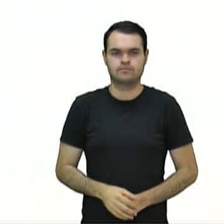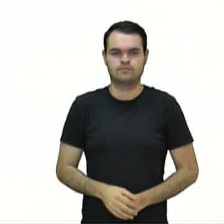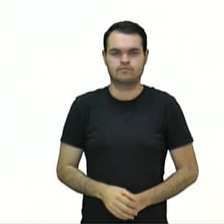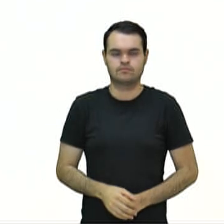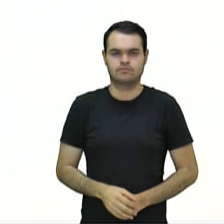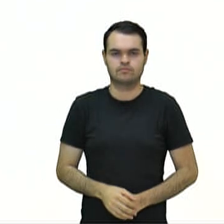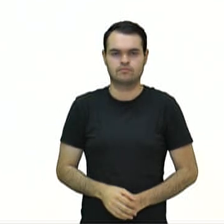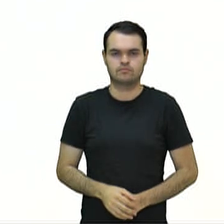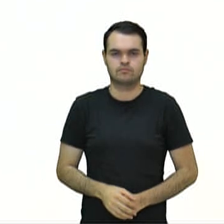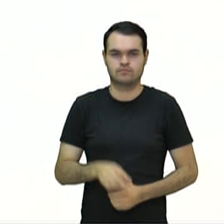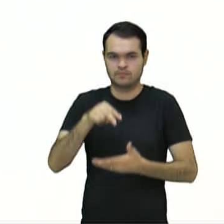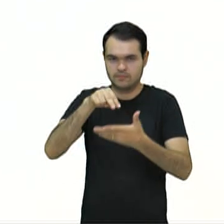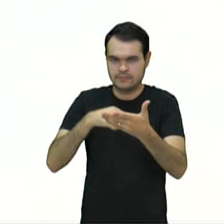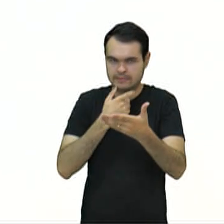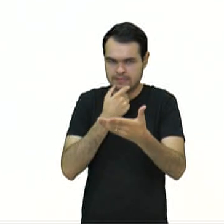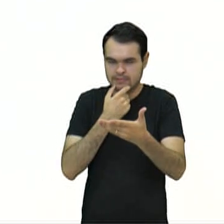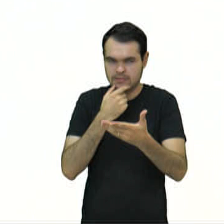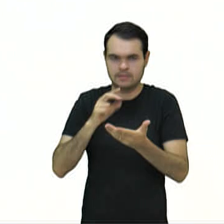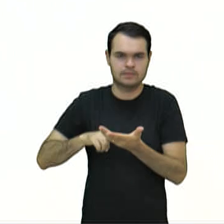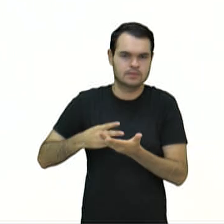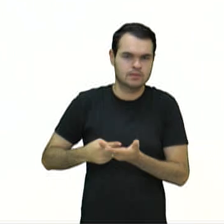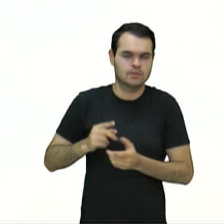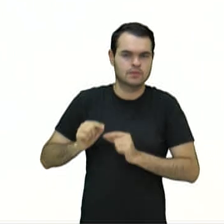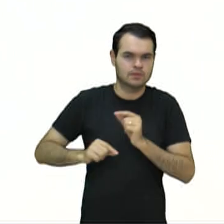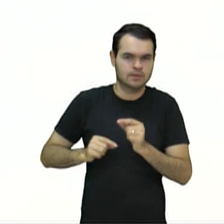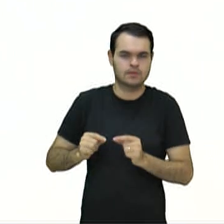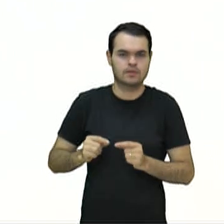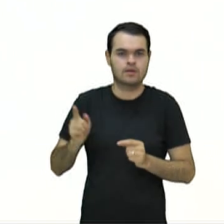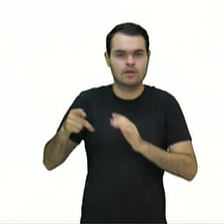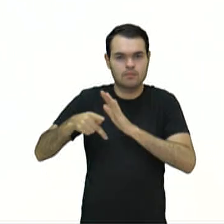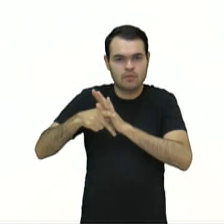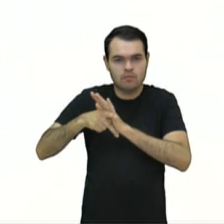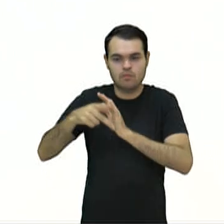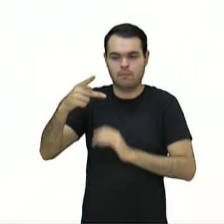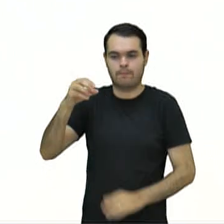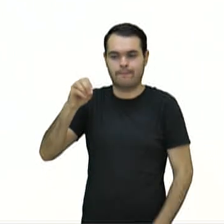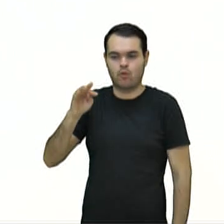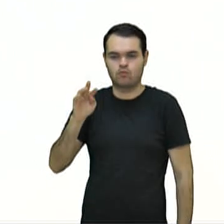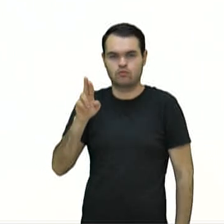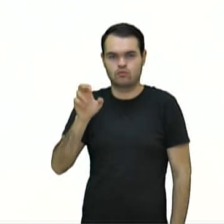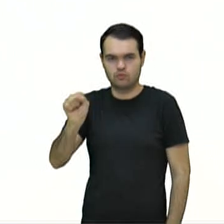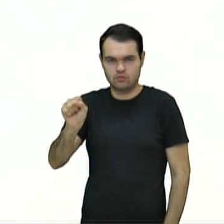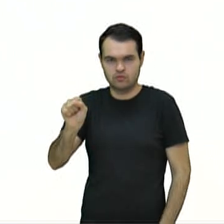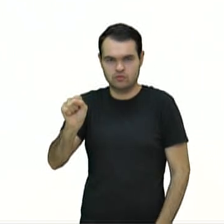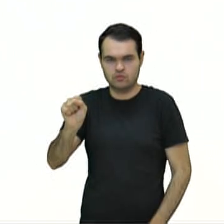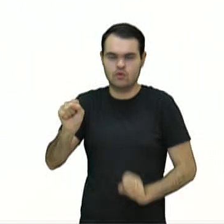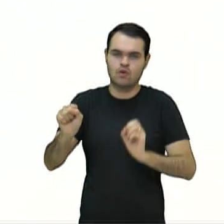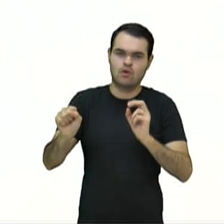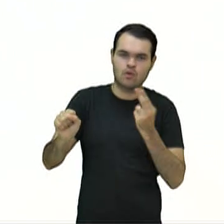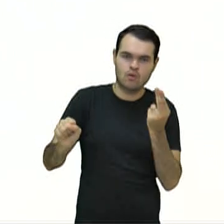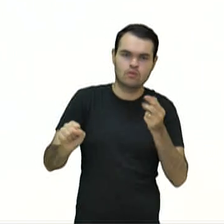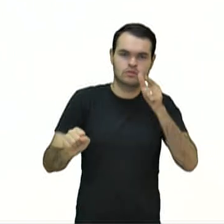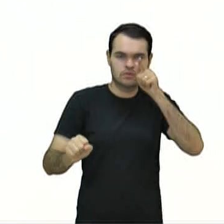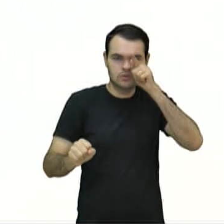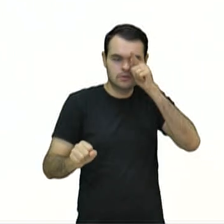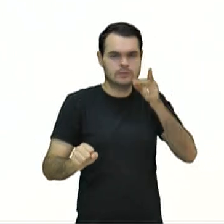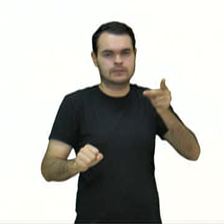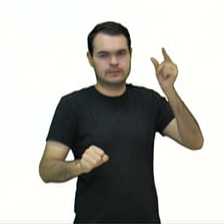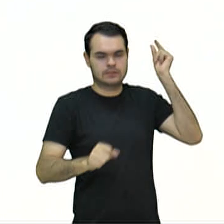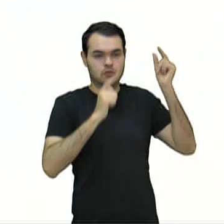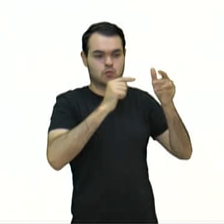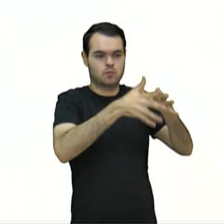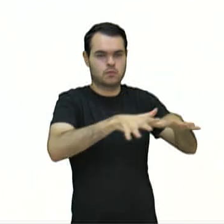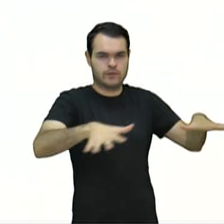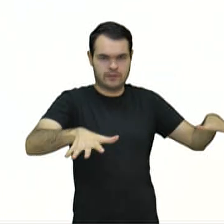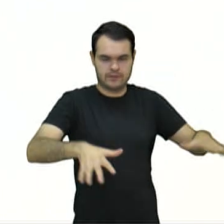oldest Greek divinity of the waters. Poseidon, de Pontus, a divindade antiga grega dos